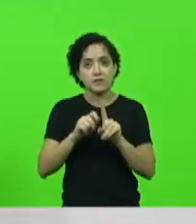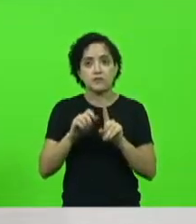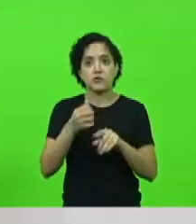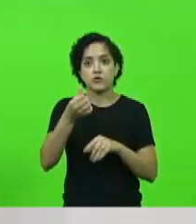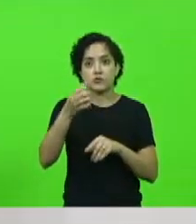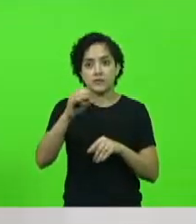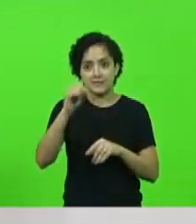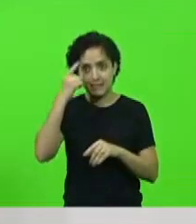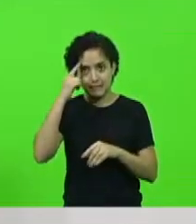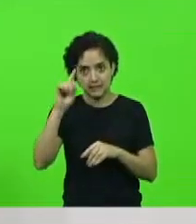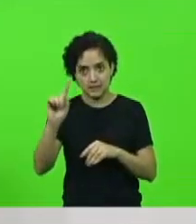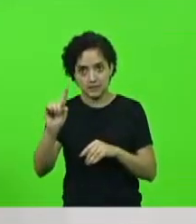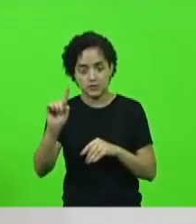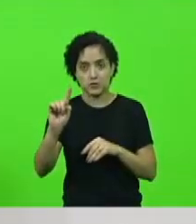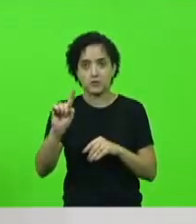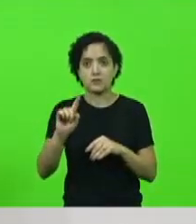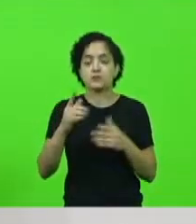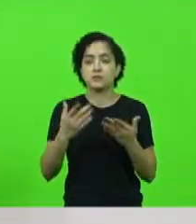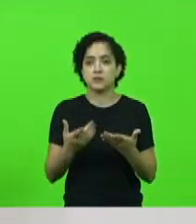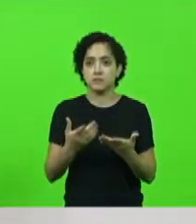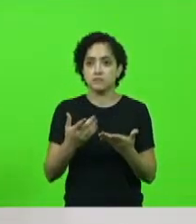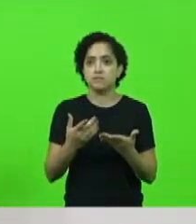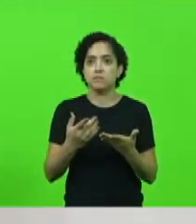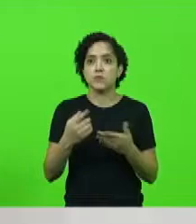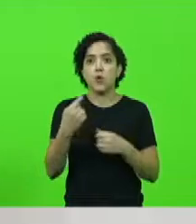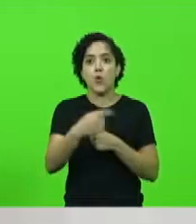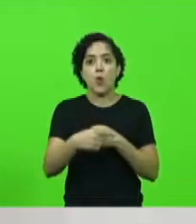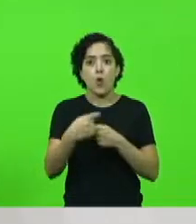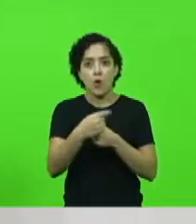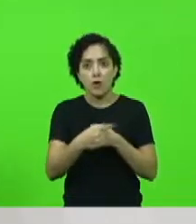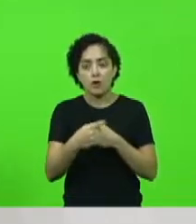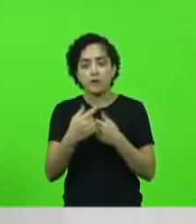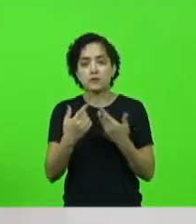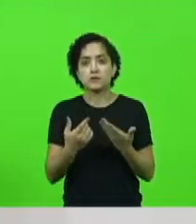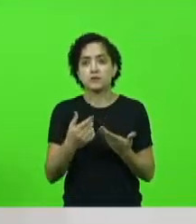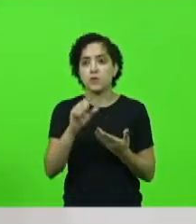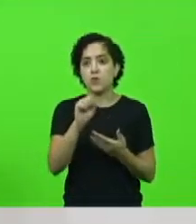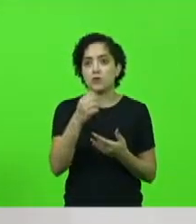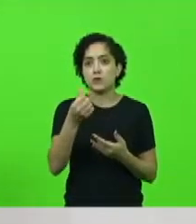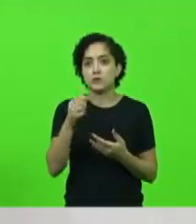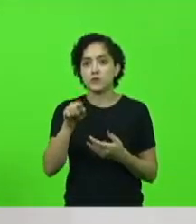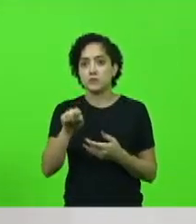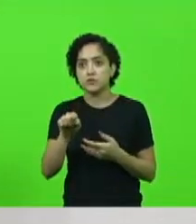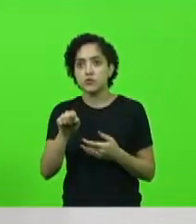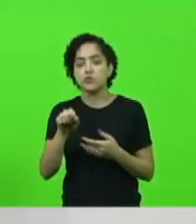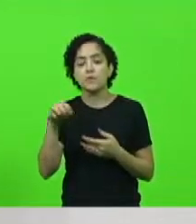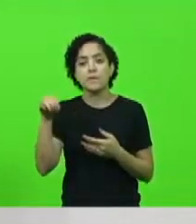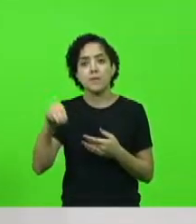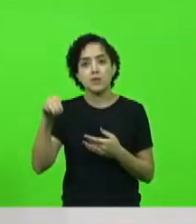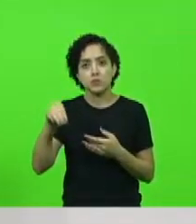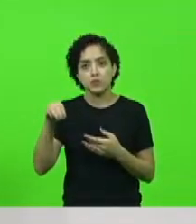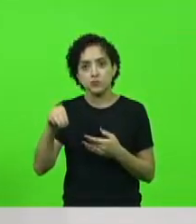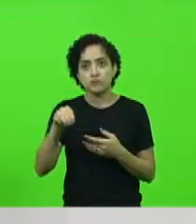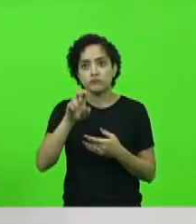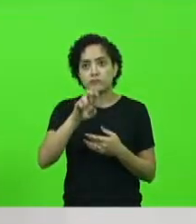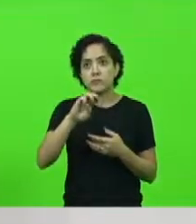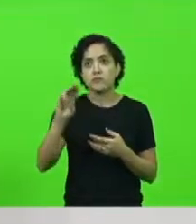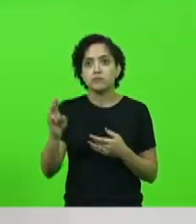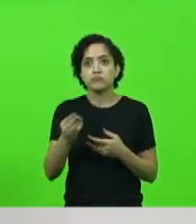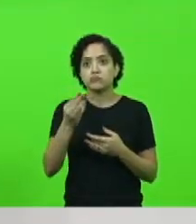dias, 1.440 horas, 86.400 minutos,